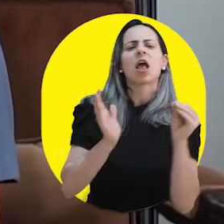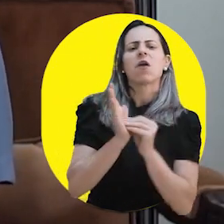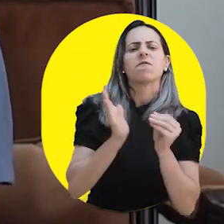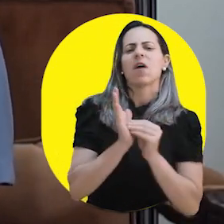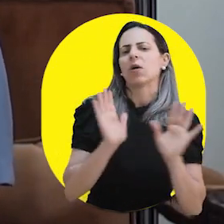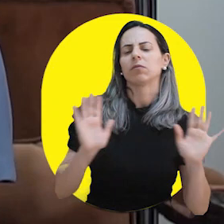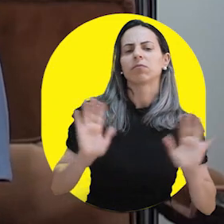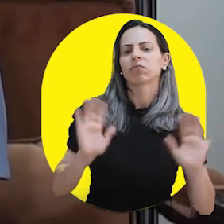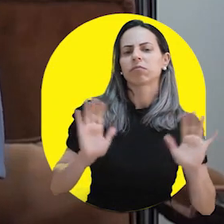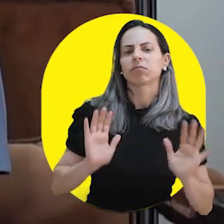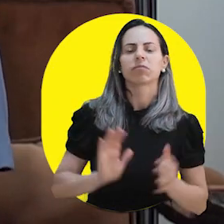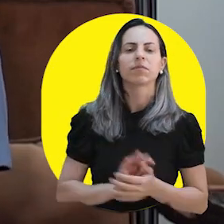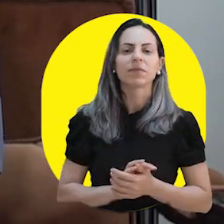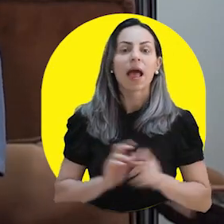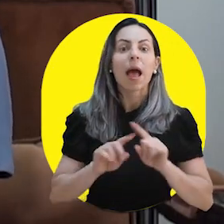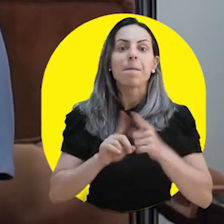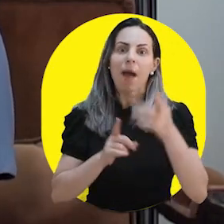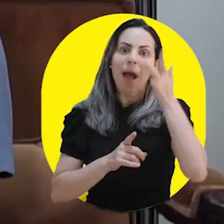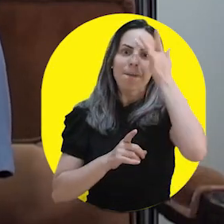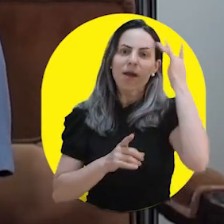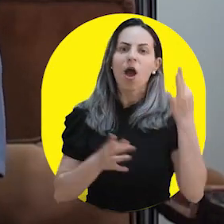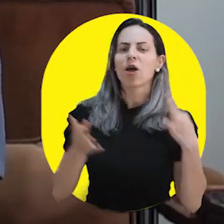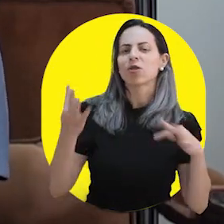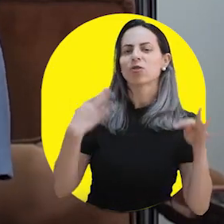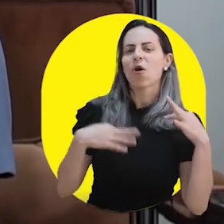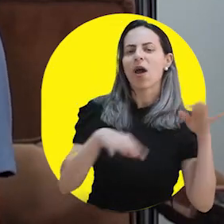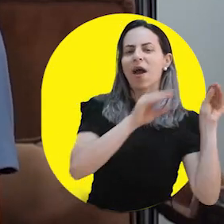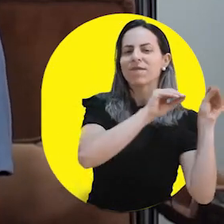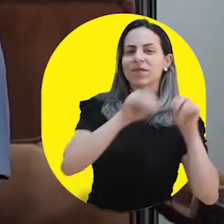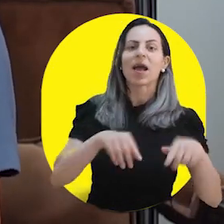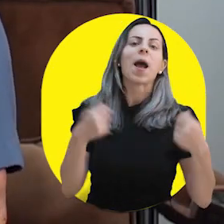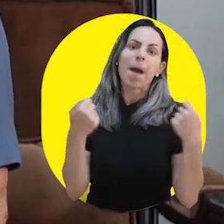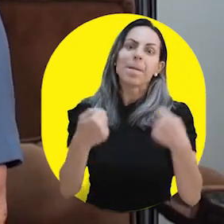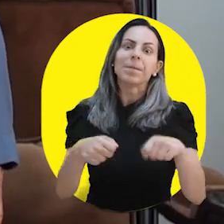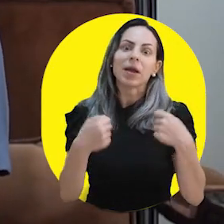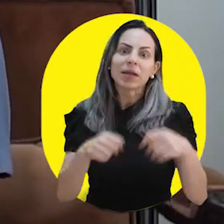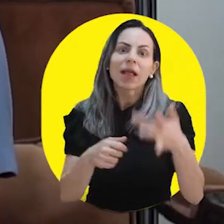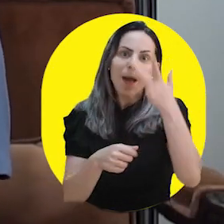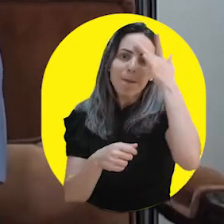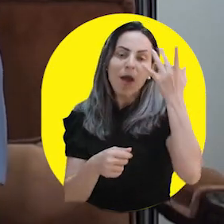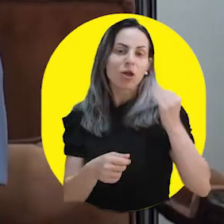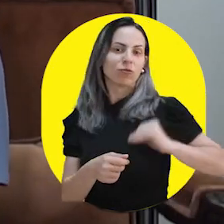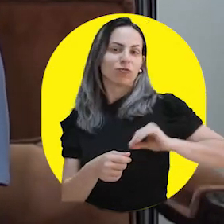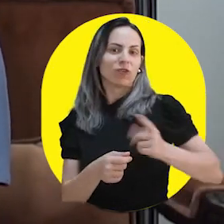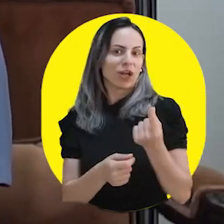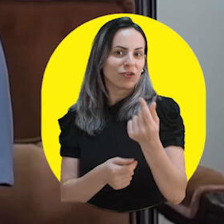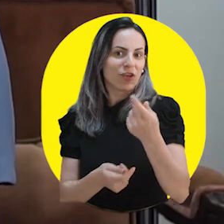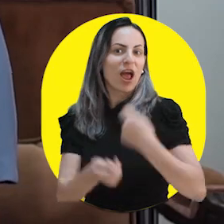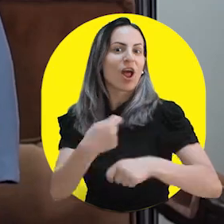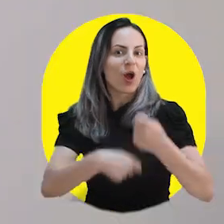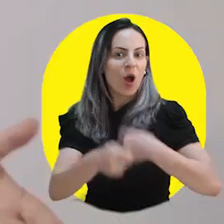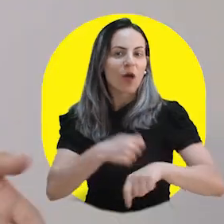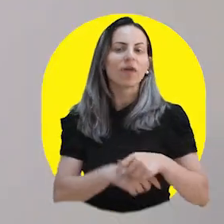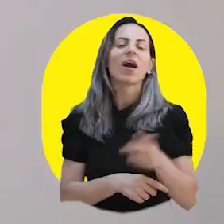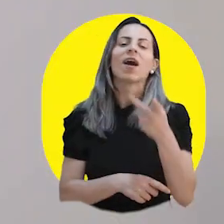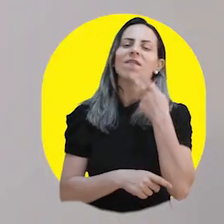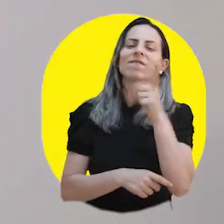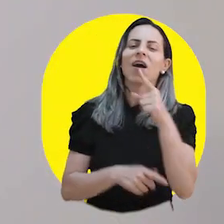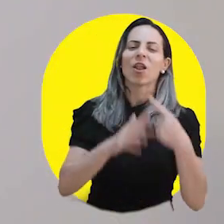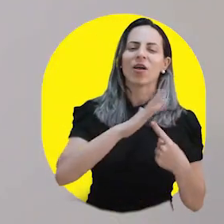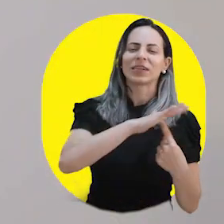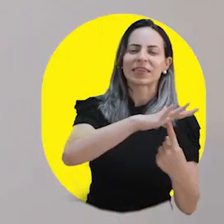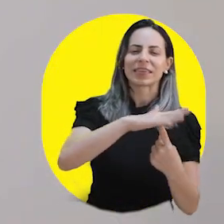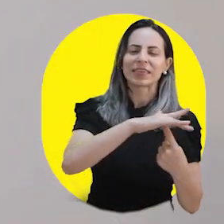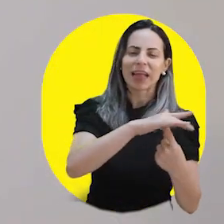nenhuma falta das barraquinhas. Mas quem vem de fora precisa, né? E é uma maneira do pessoal ganhar dinheiro também, né? Já que a senhora tocou o